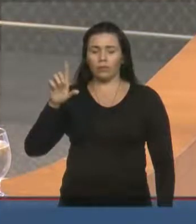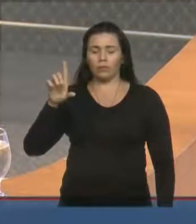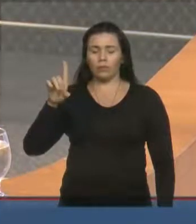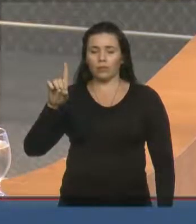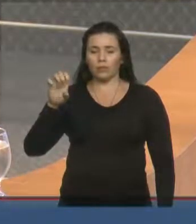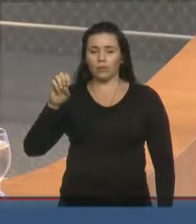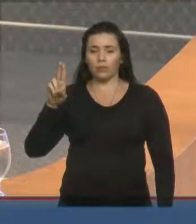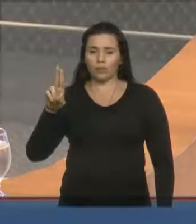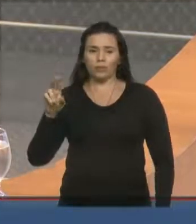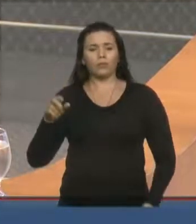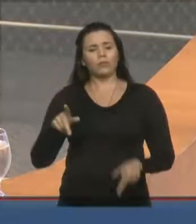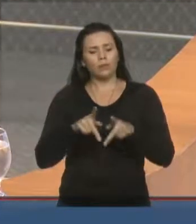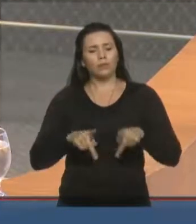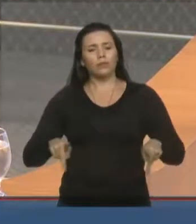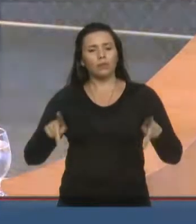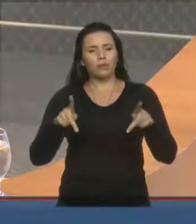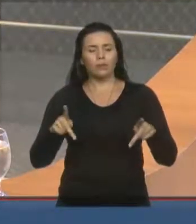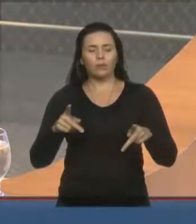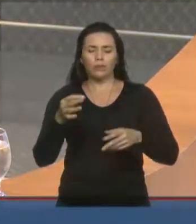adolescente.